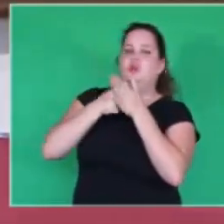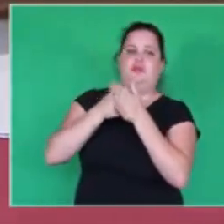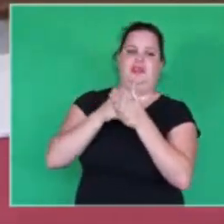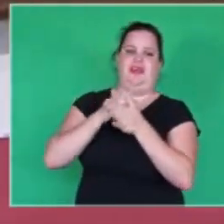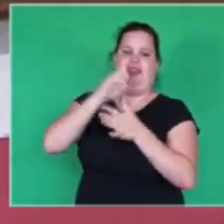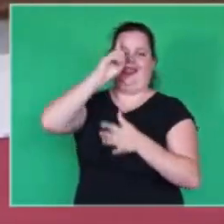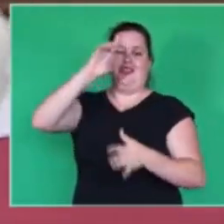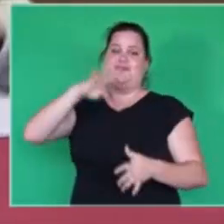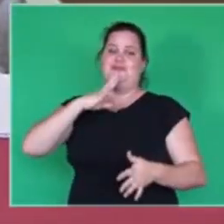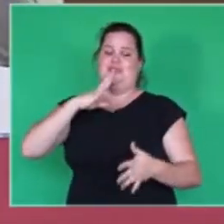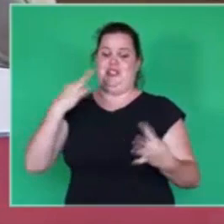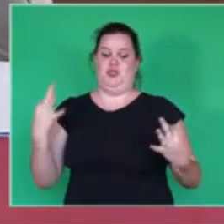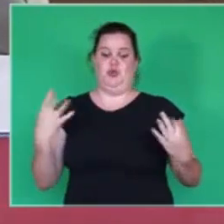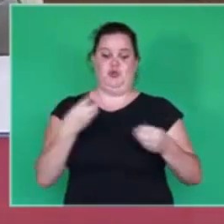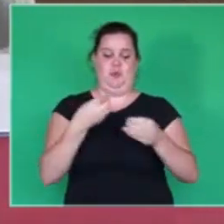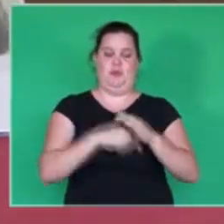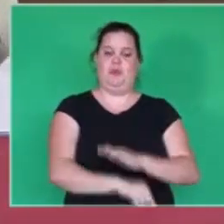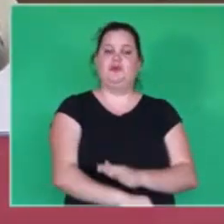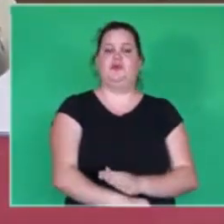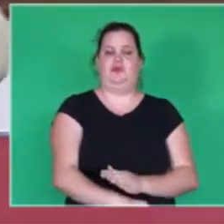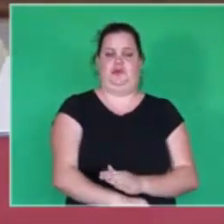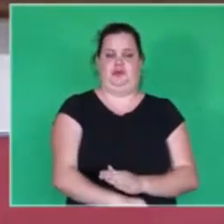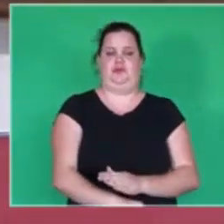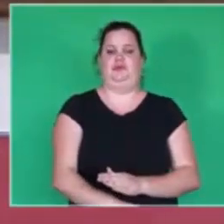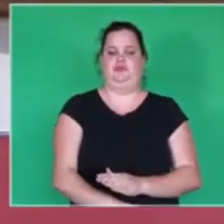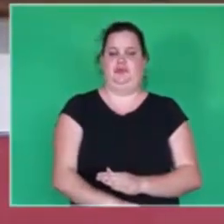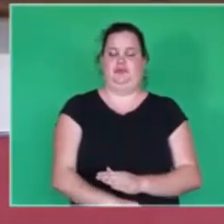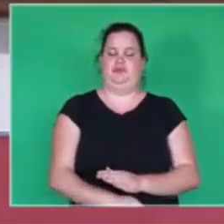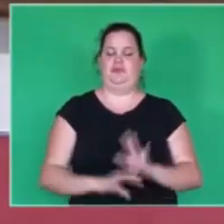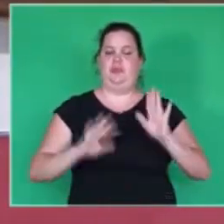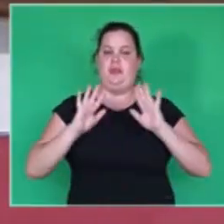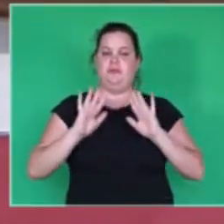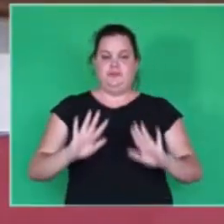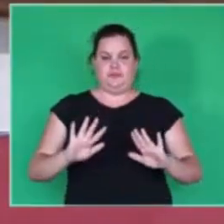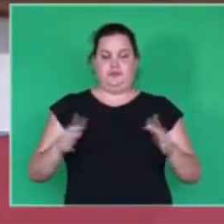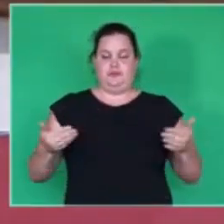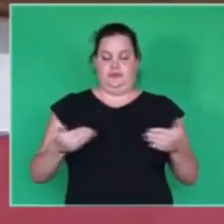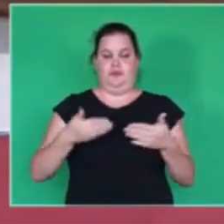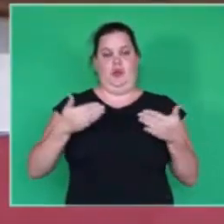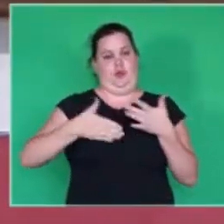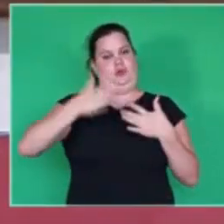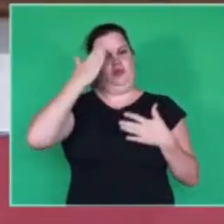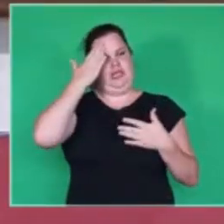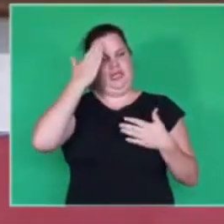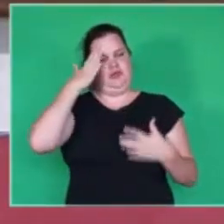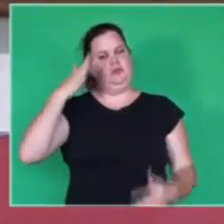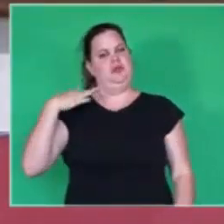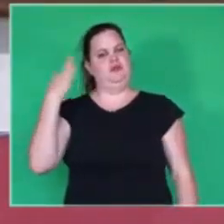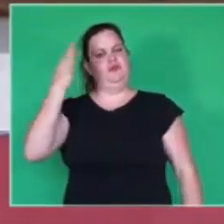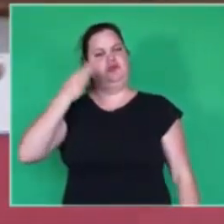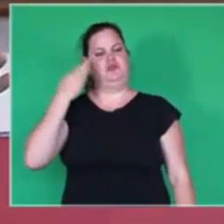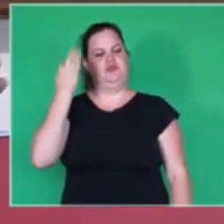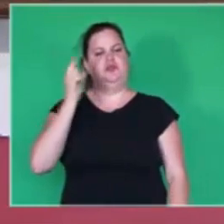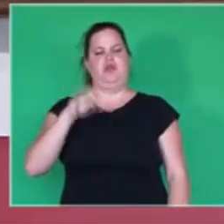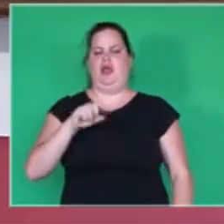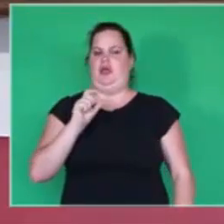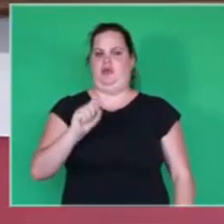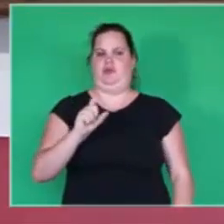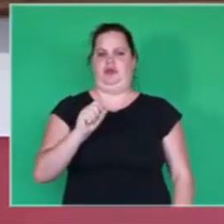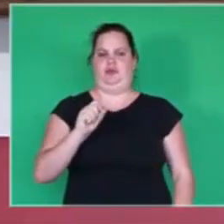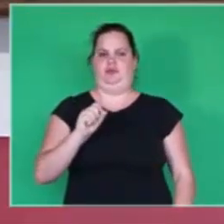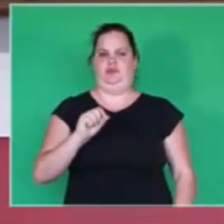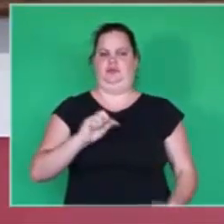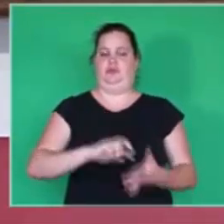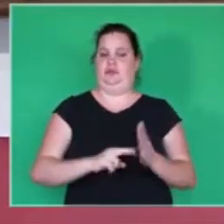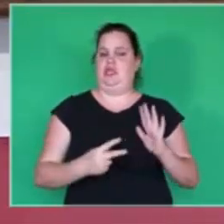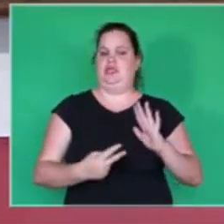passando. Daí o entendimento agora da filosofia estava